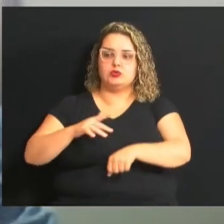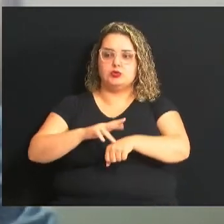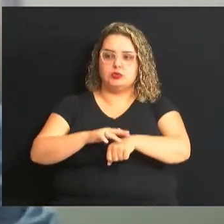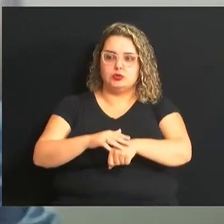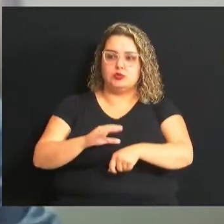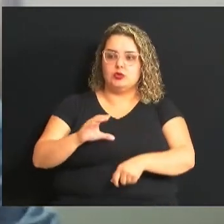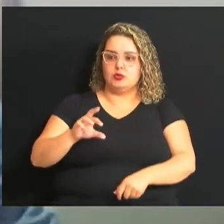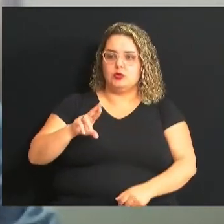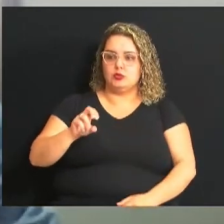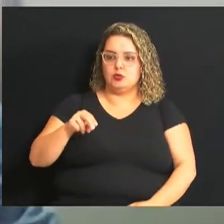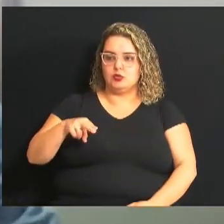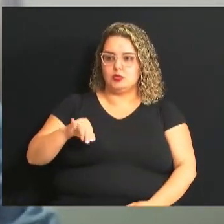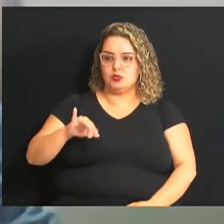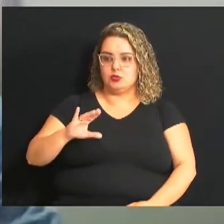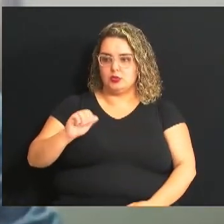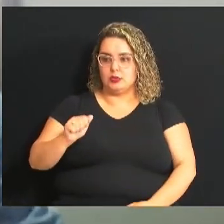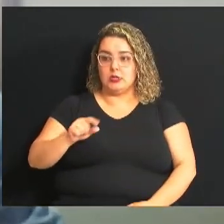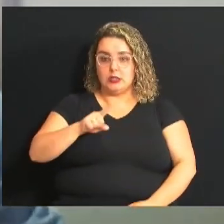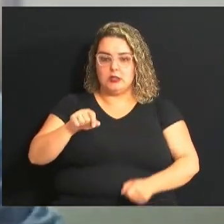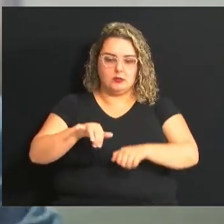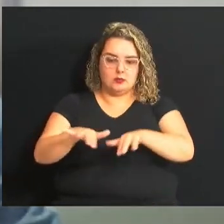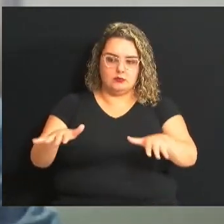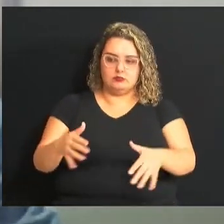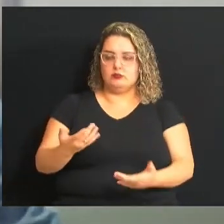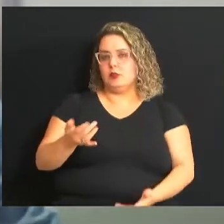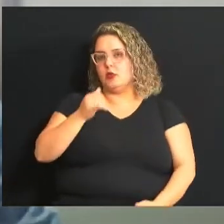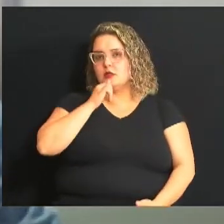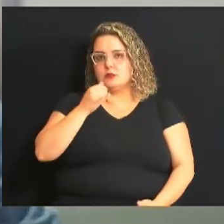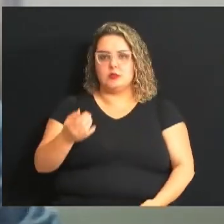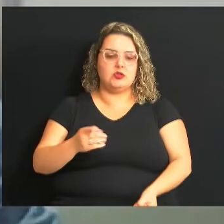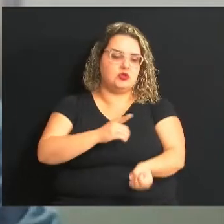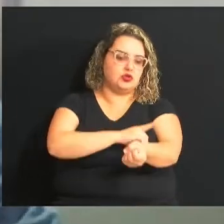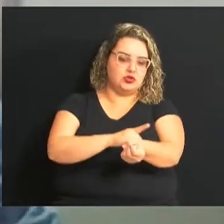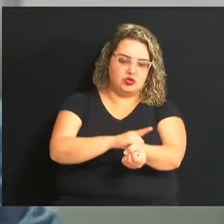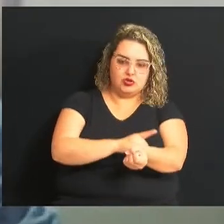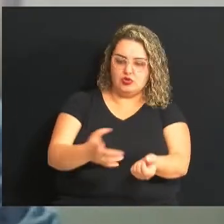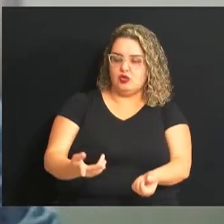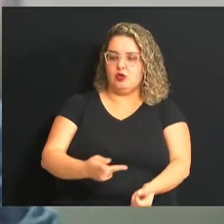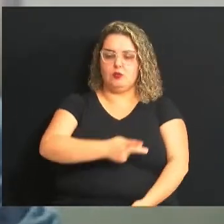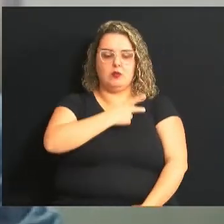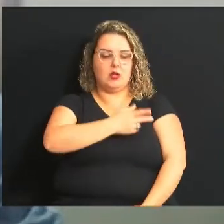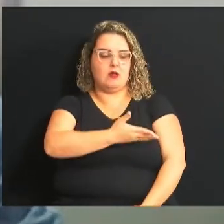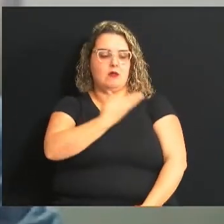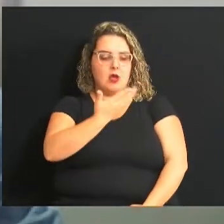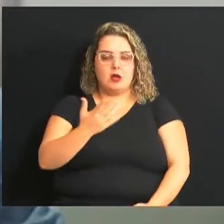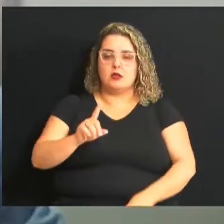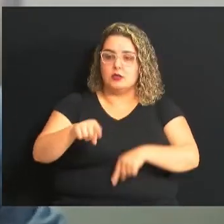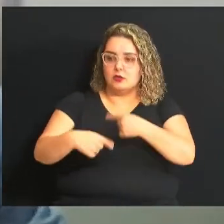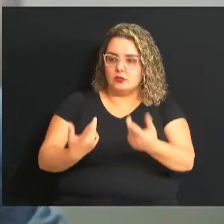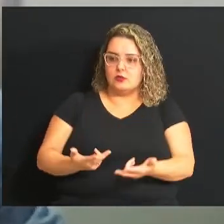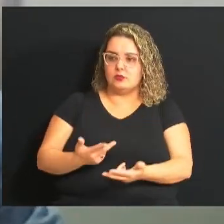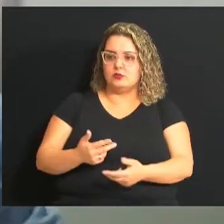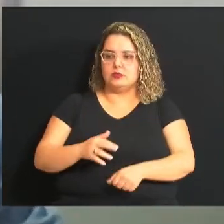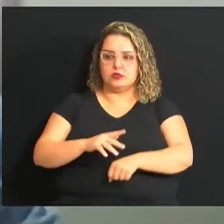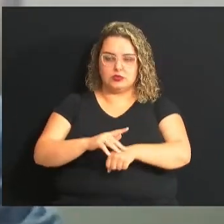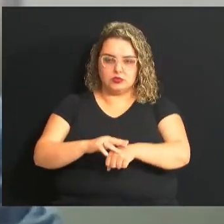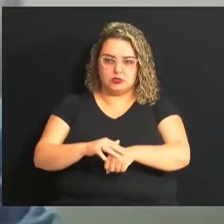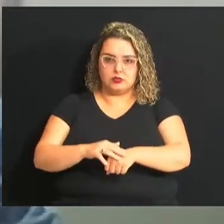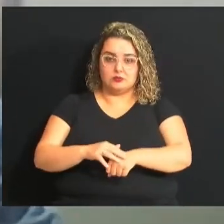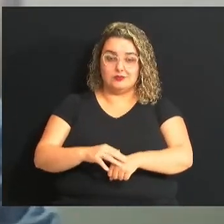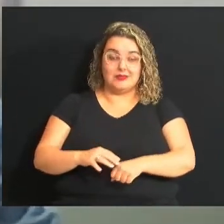crônicas não transmissíveis, como diabetes, hipertensão e por aí outras, ele é muito absurdo,